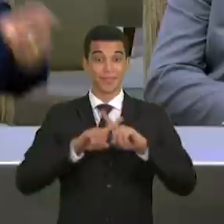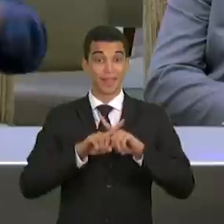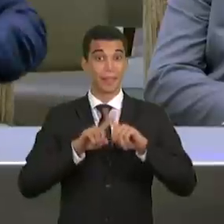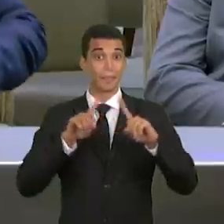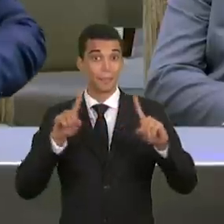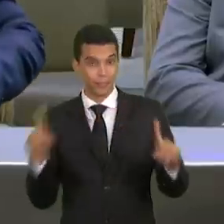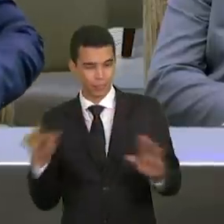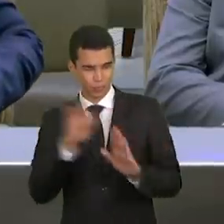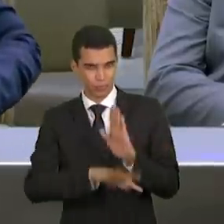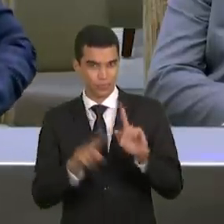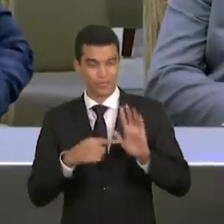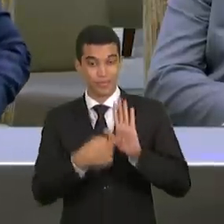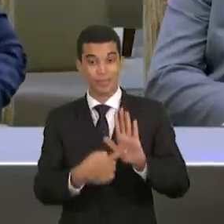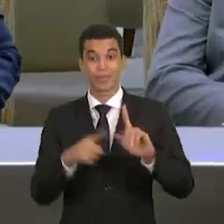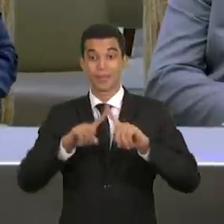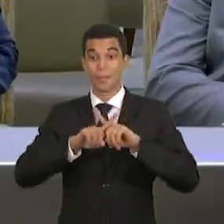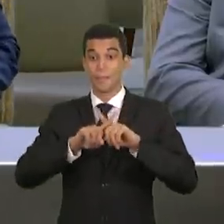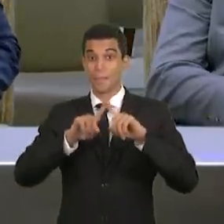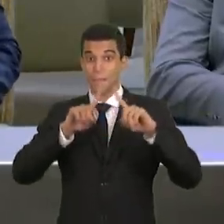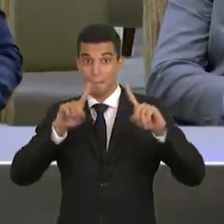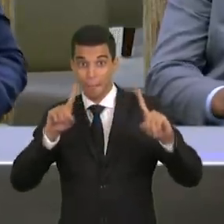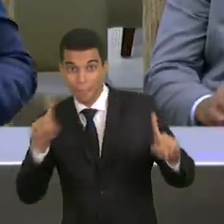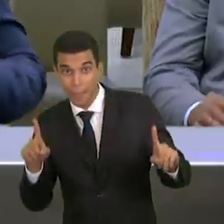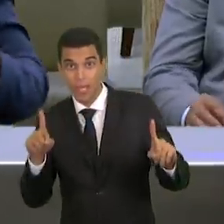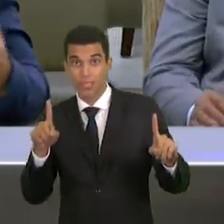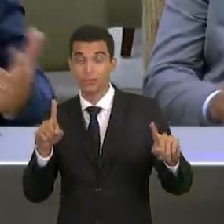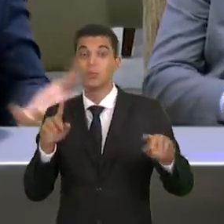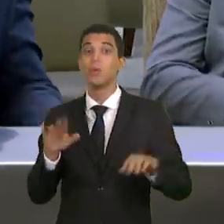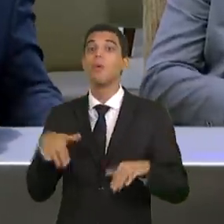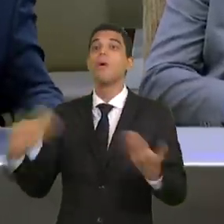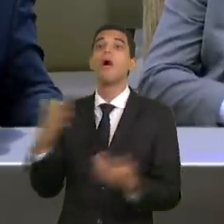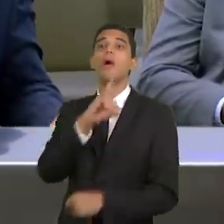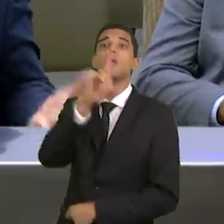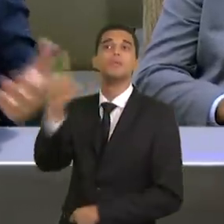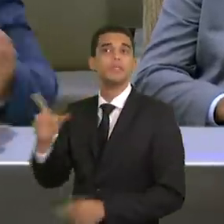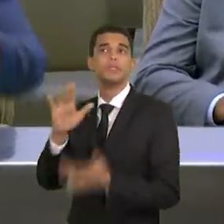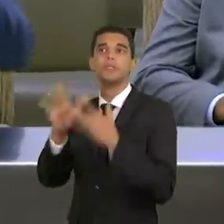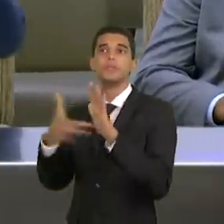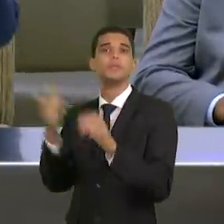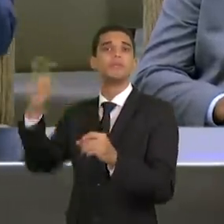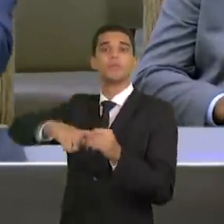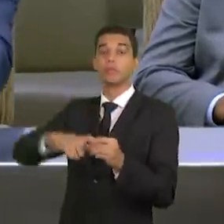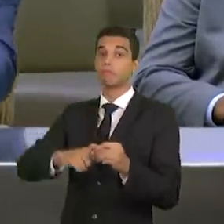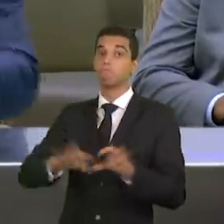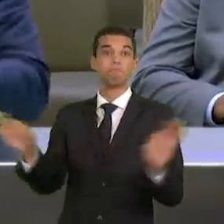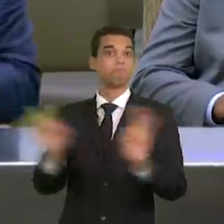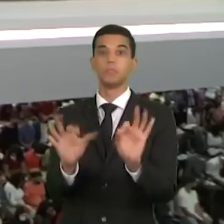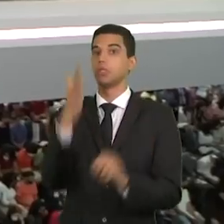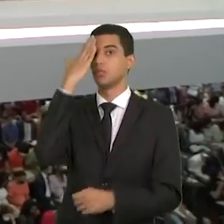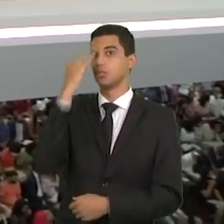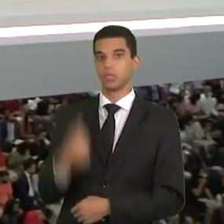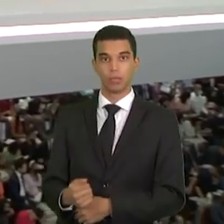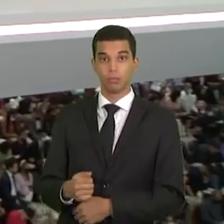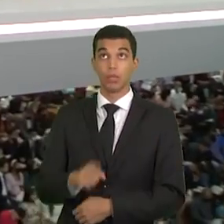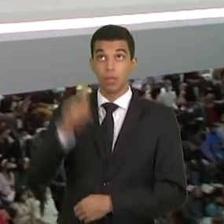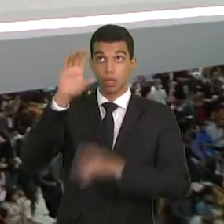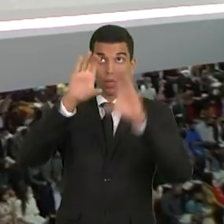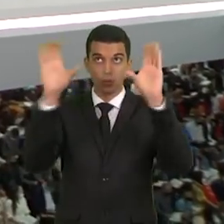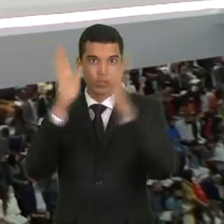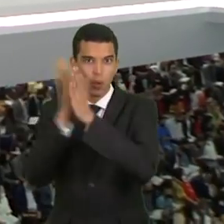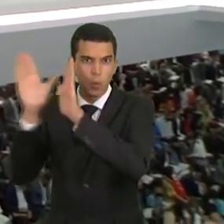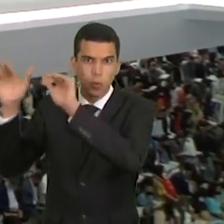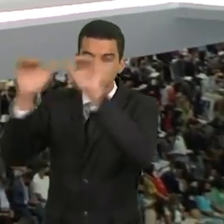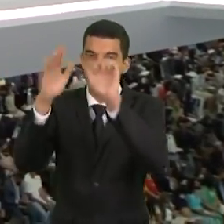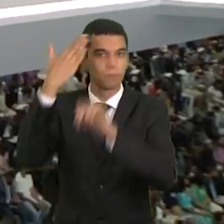Nem os anjos que estão no céu, e quem mais? Senão, agora diga bem